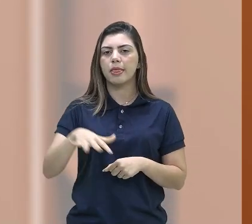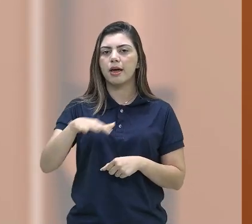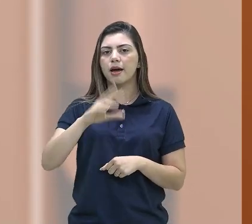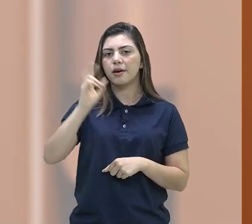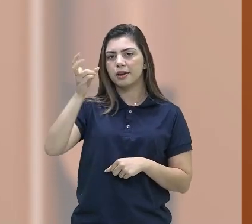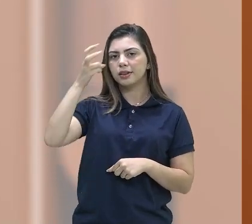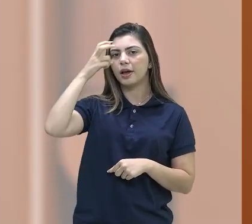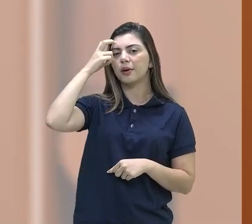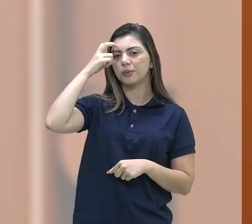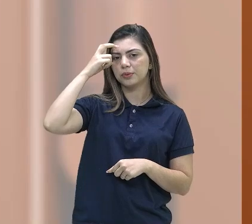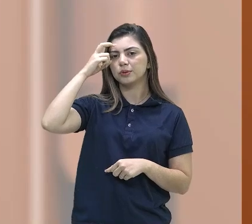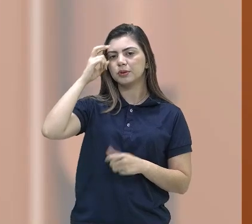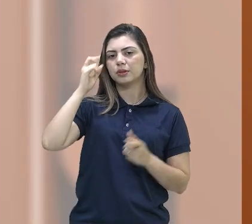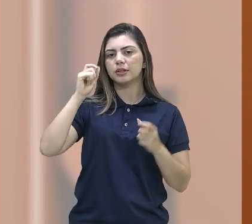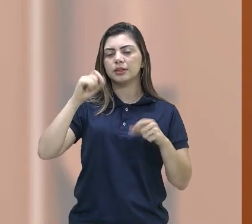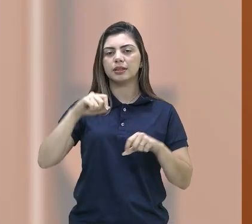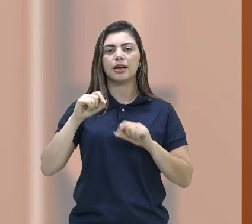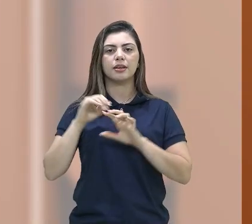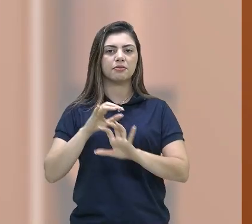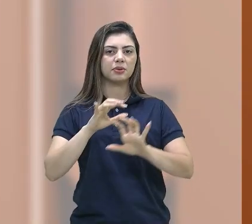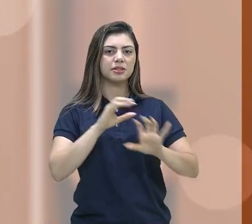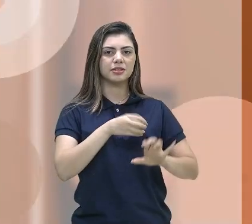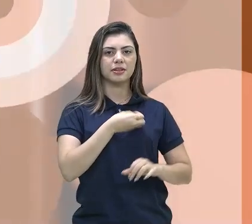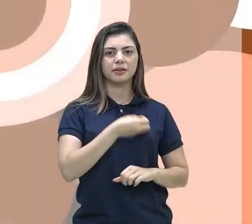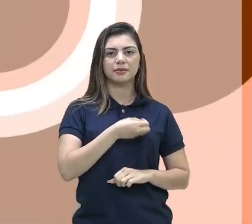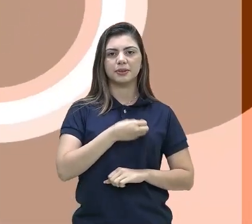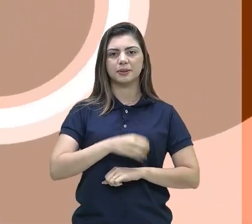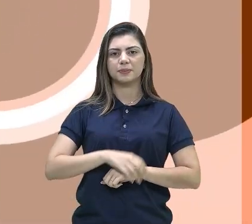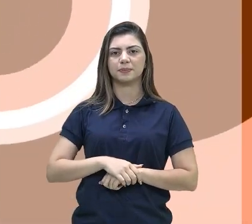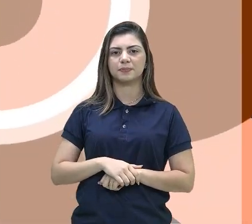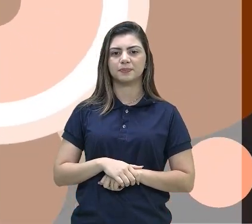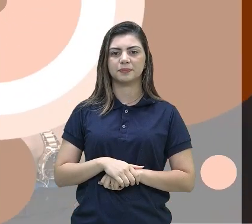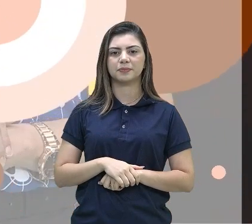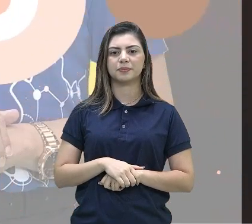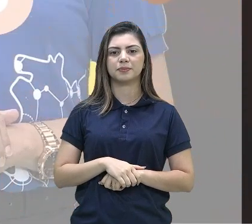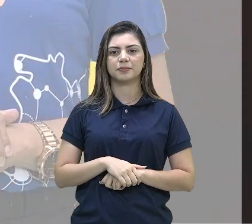pode entrar na nossa vida.